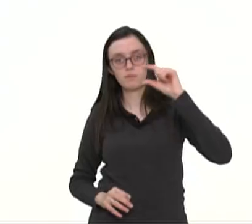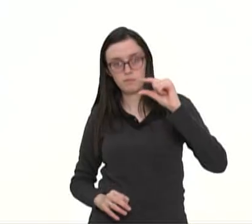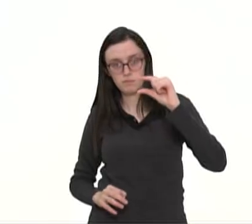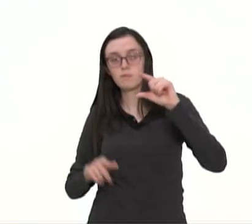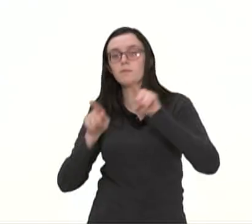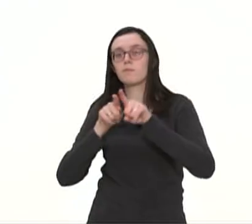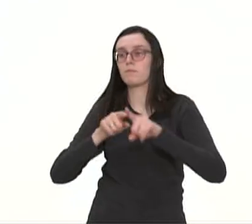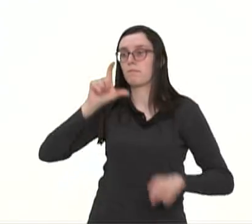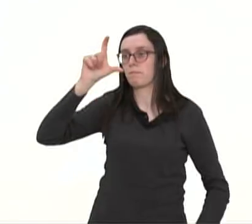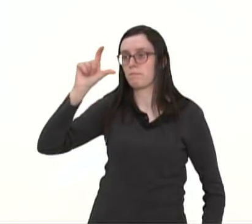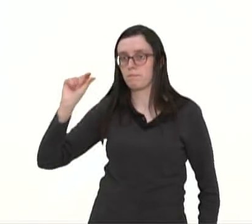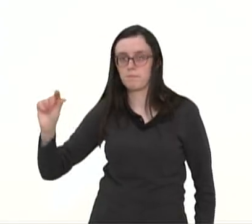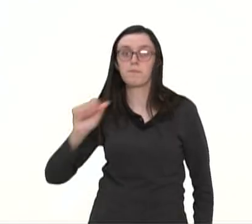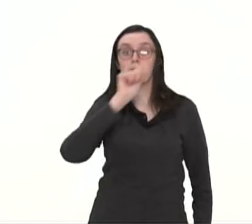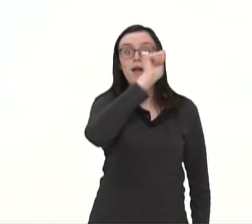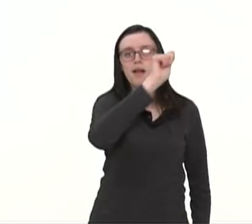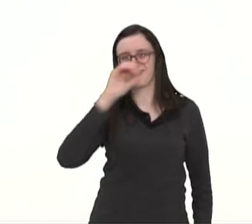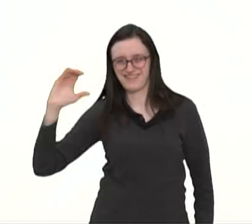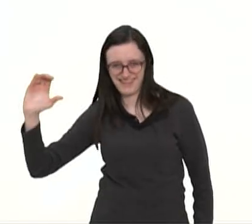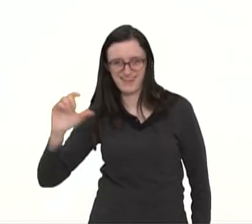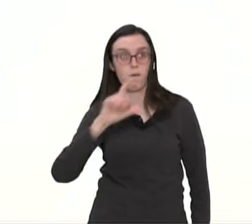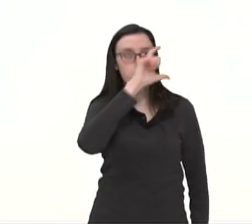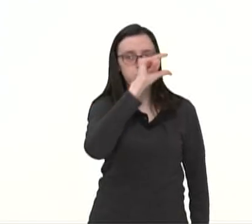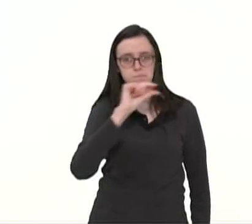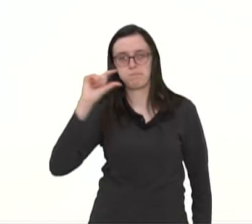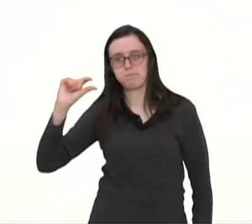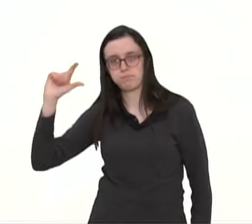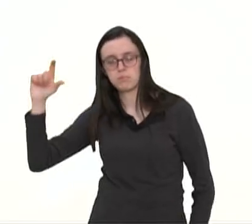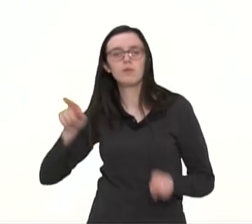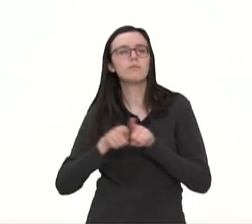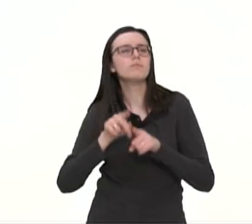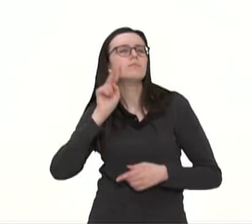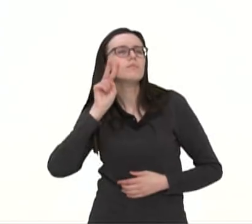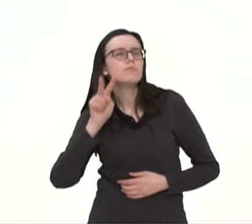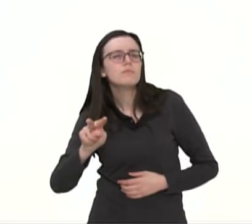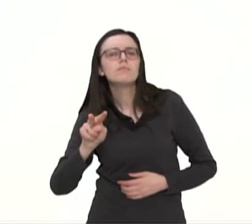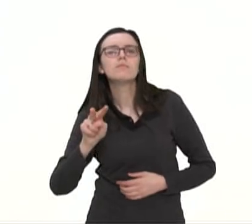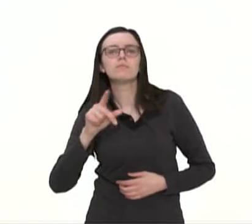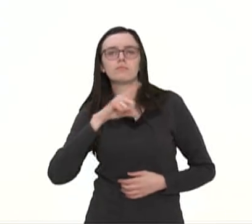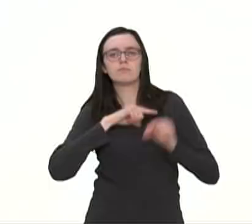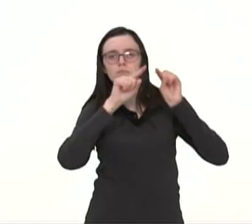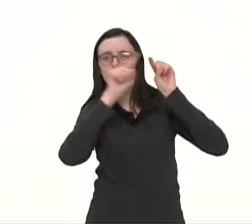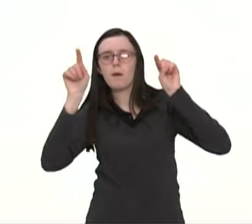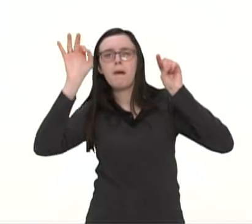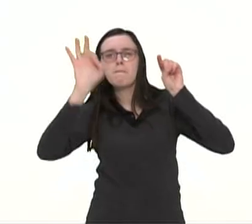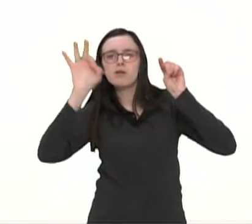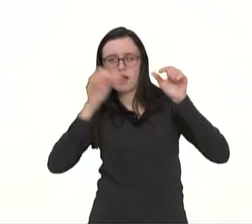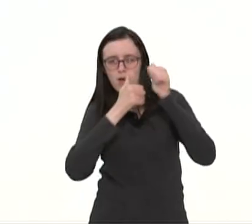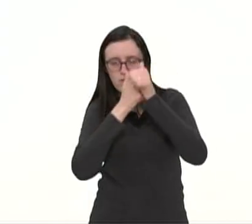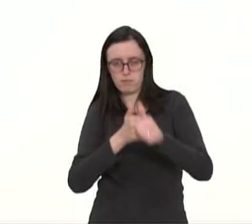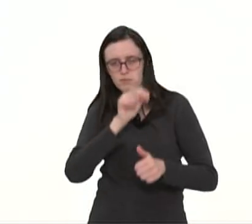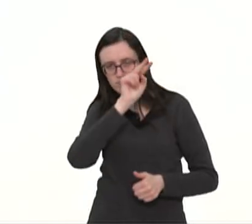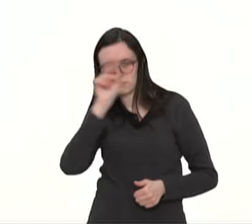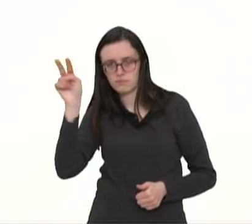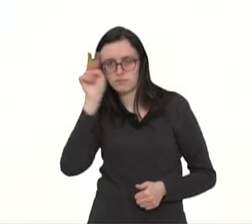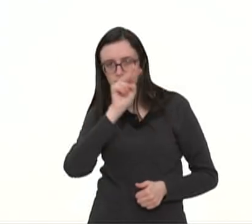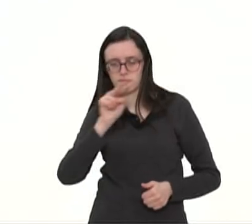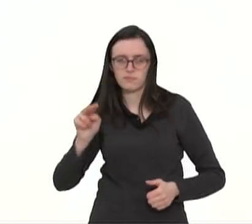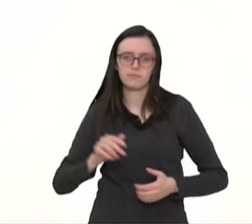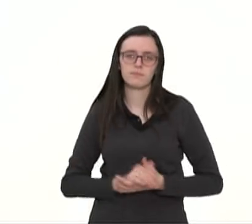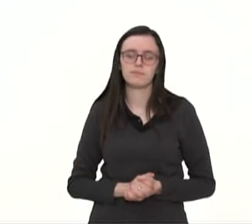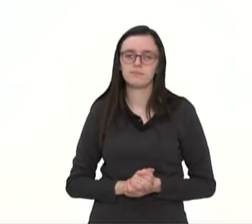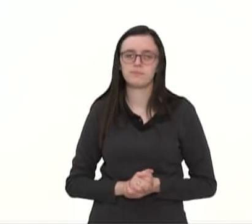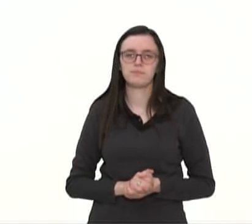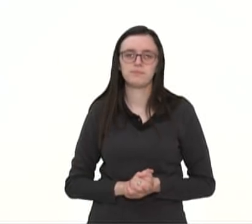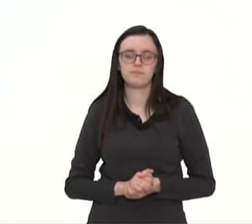cezão-cezão, 43% azinho-azinho, cezão-cezinho, 7% azão-azinho,